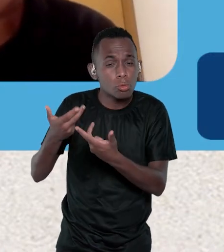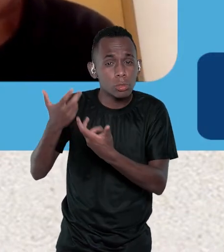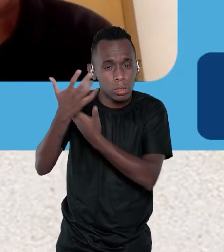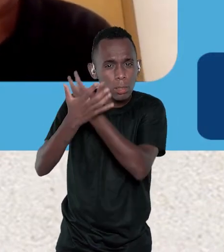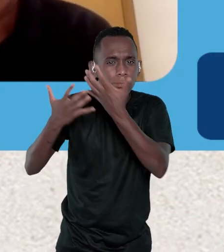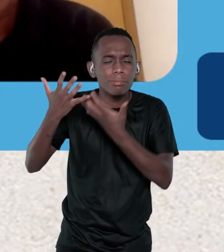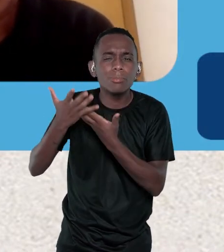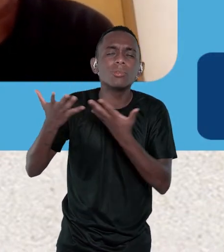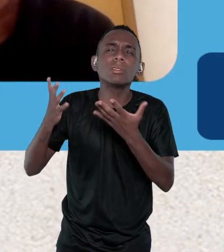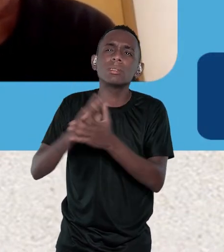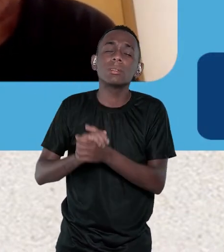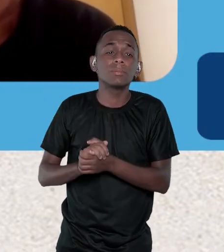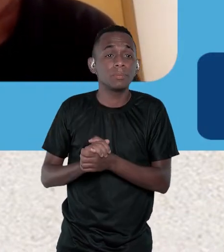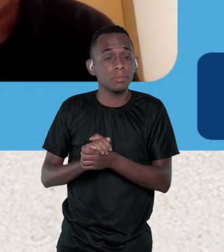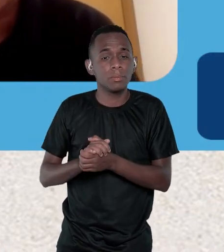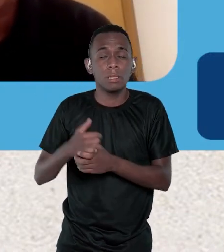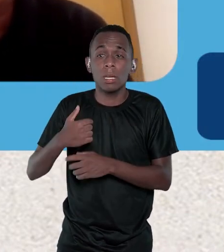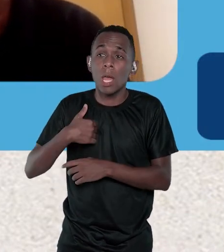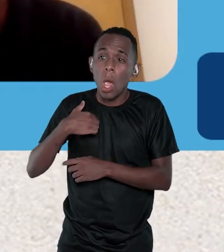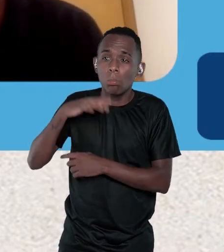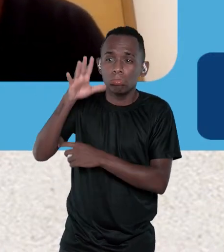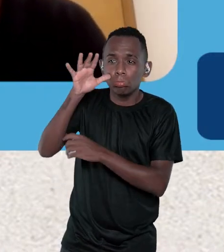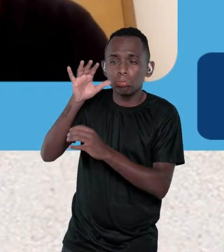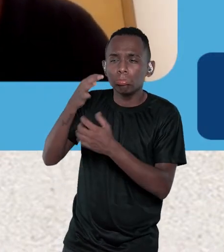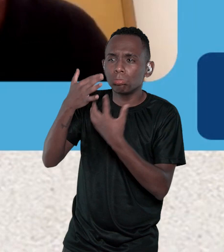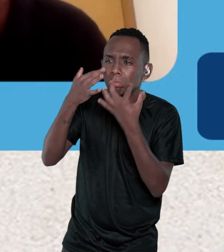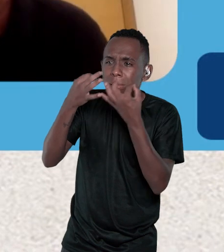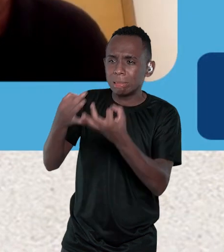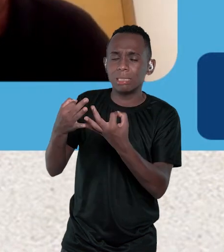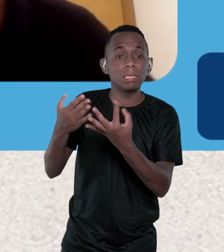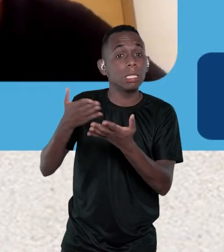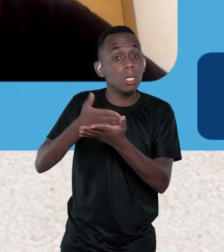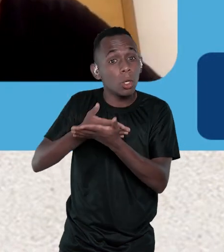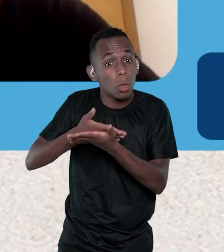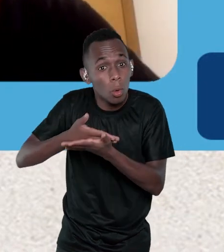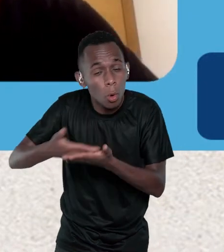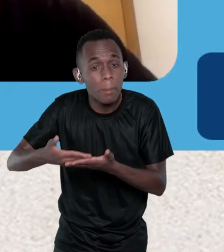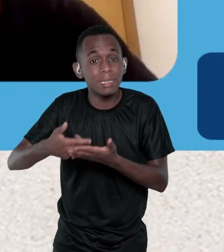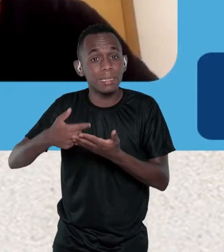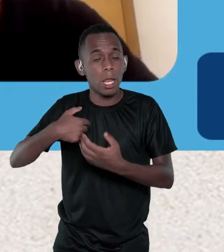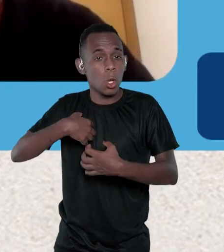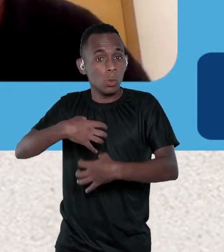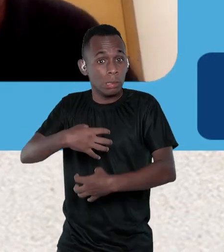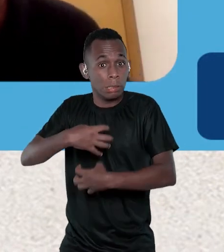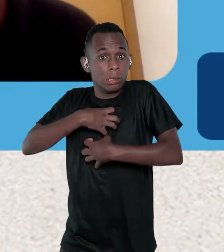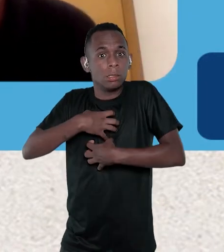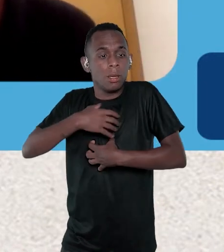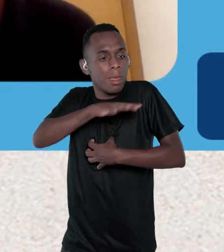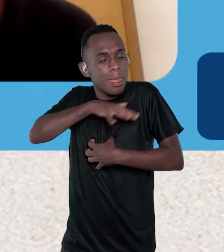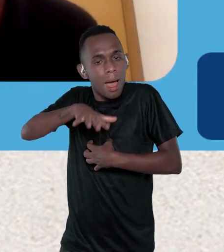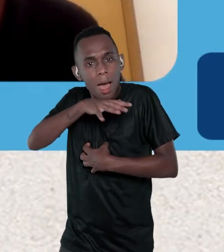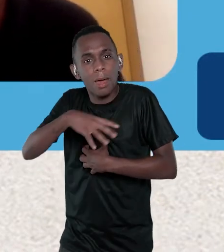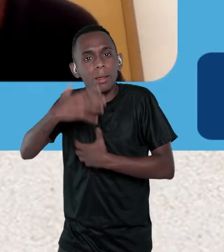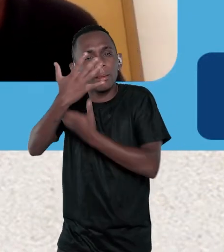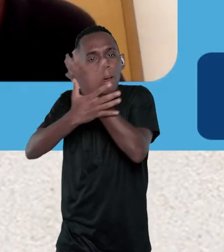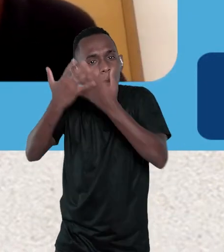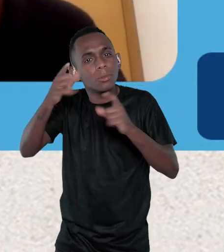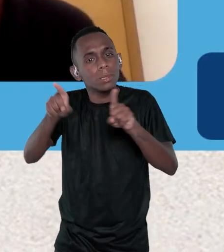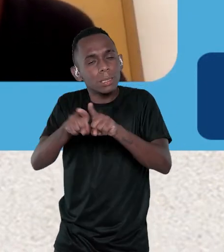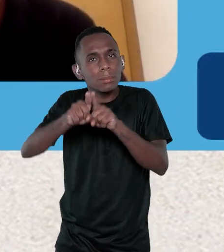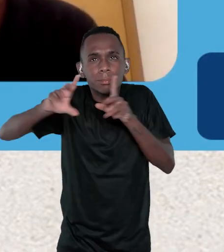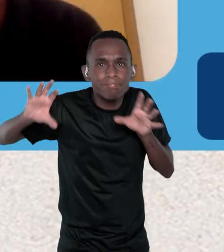Pixinguinha. Essas coisas que começaram a me levar para esse lado da